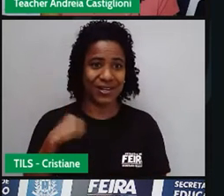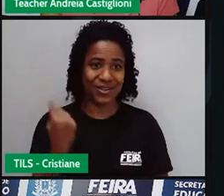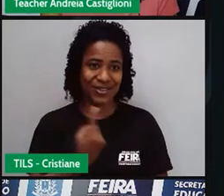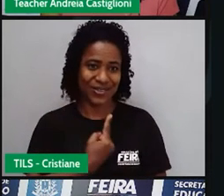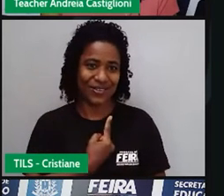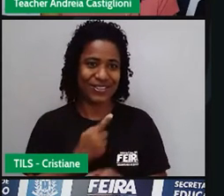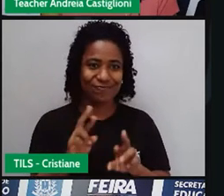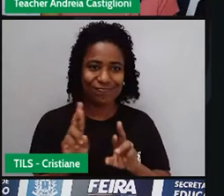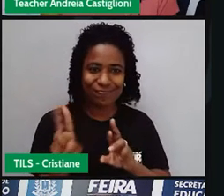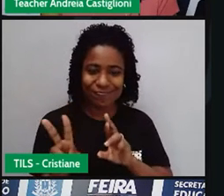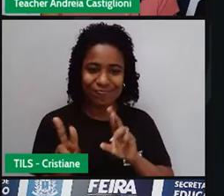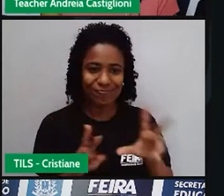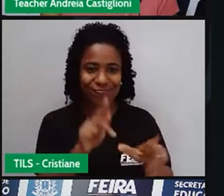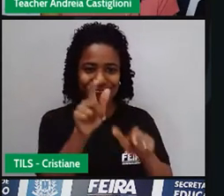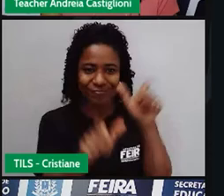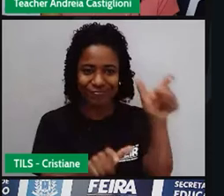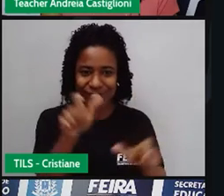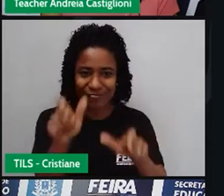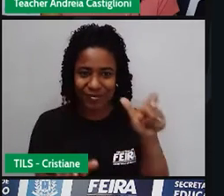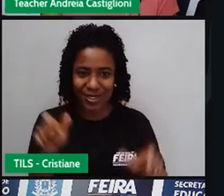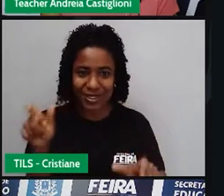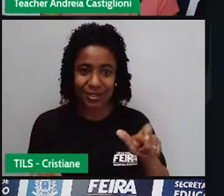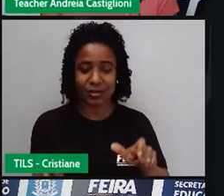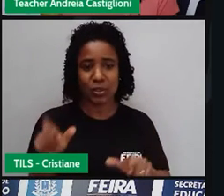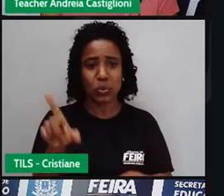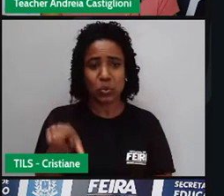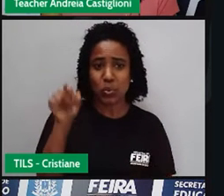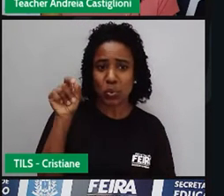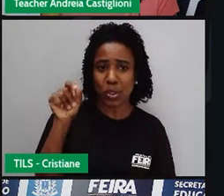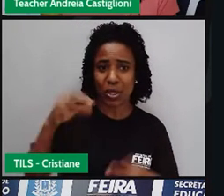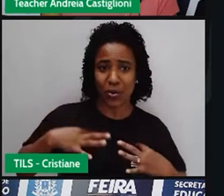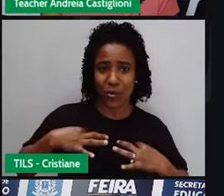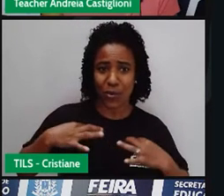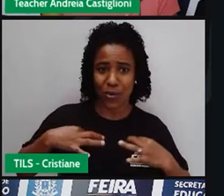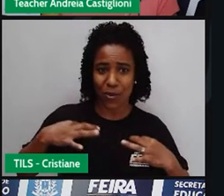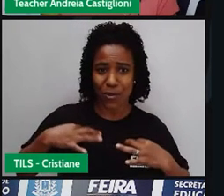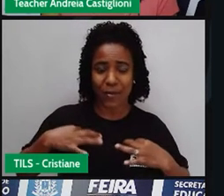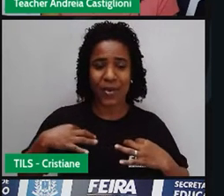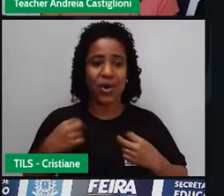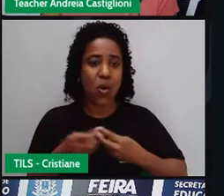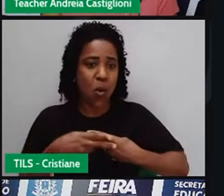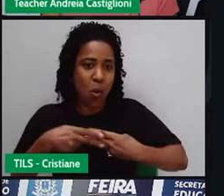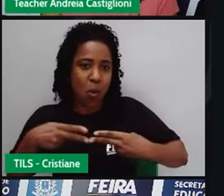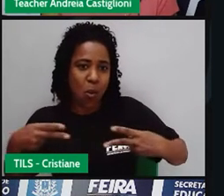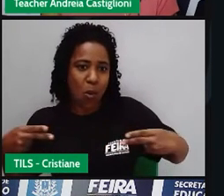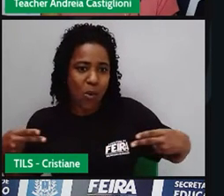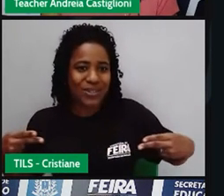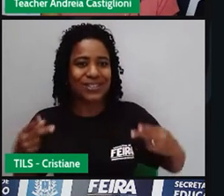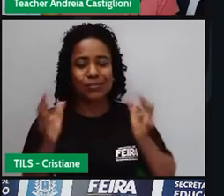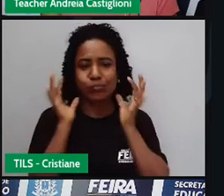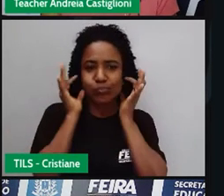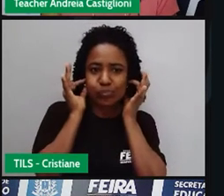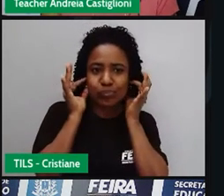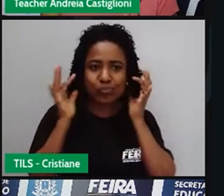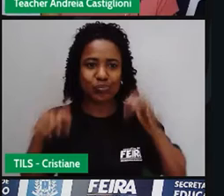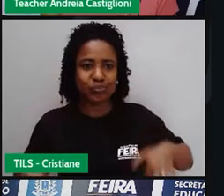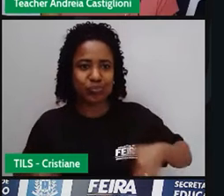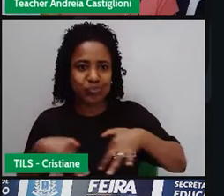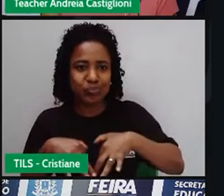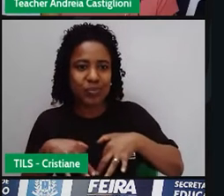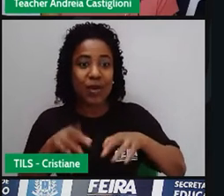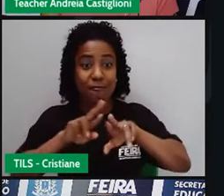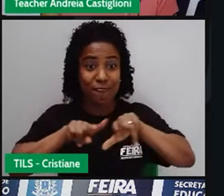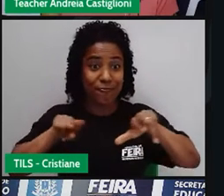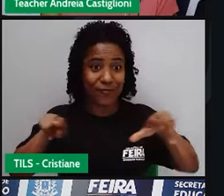diferentes também nas nossas escolhas de como se vestir de Quais acessórios utilizados mas vamos